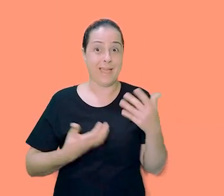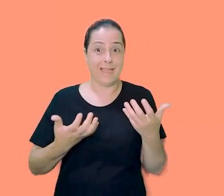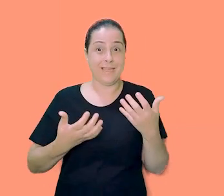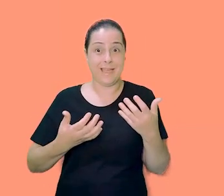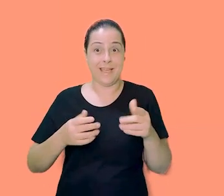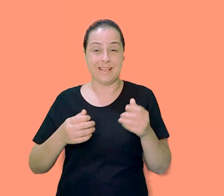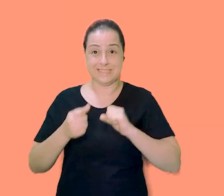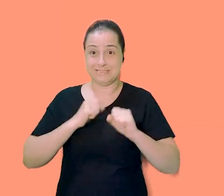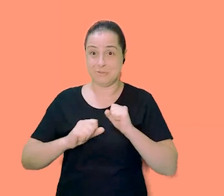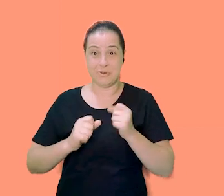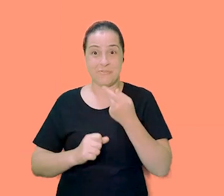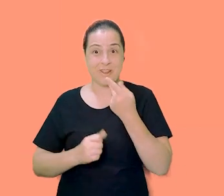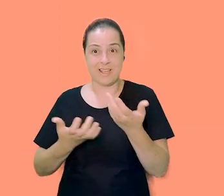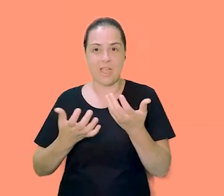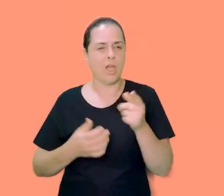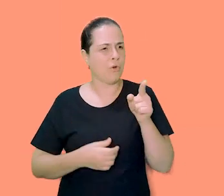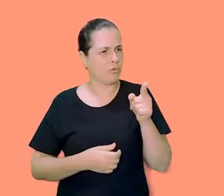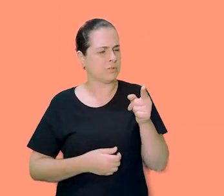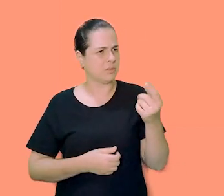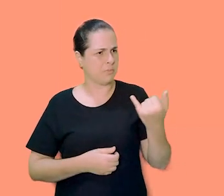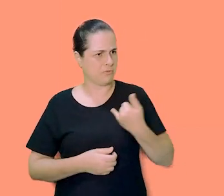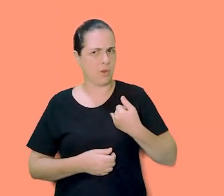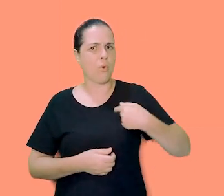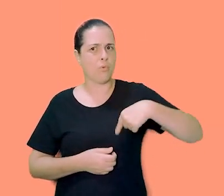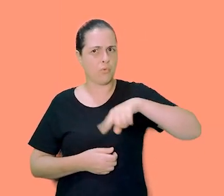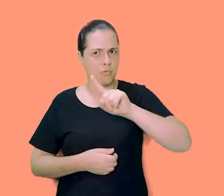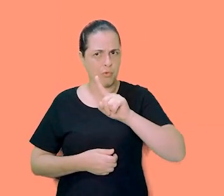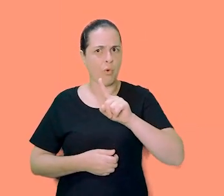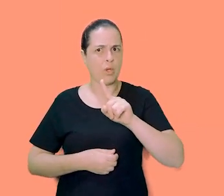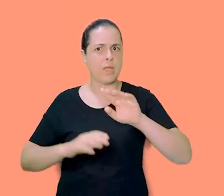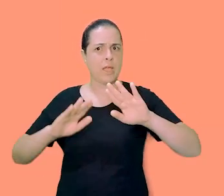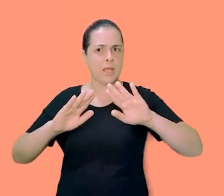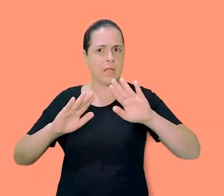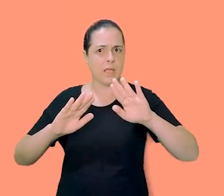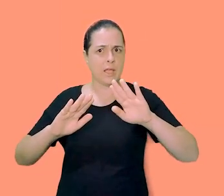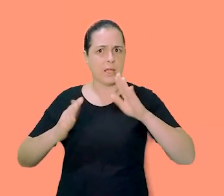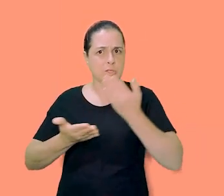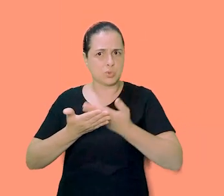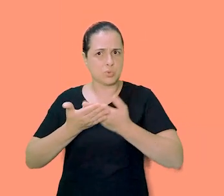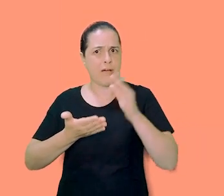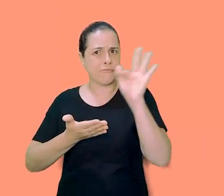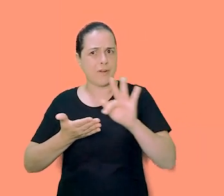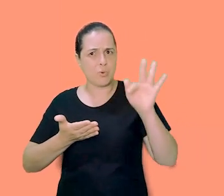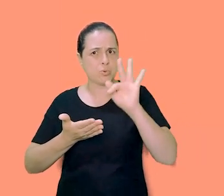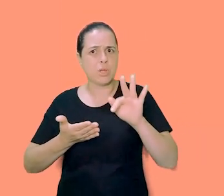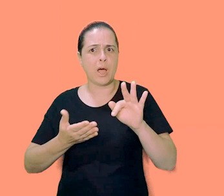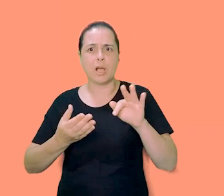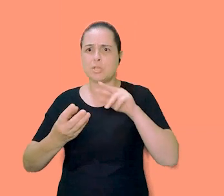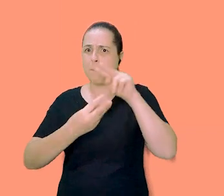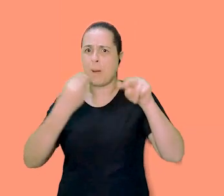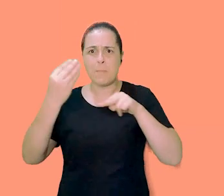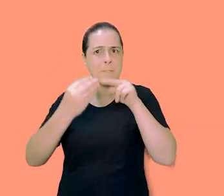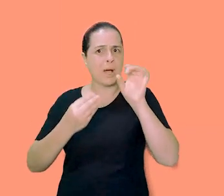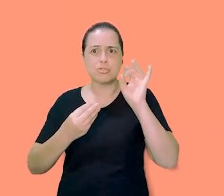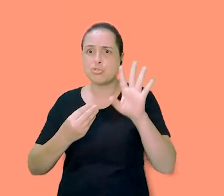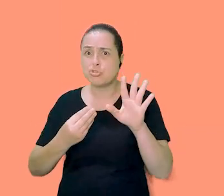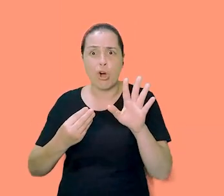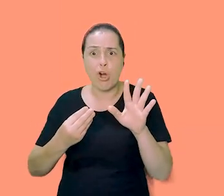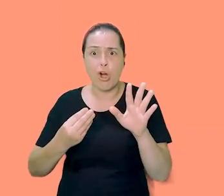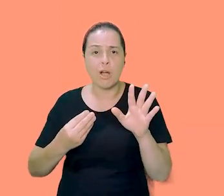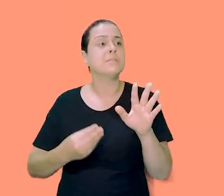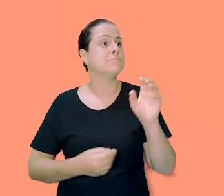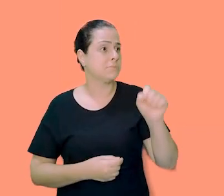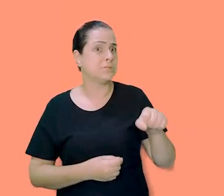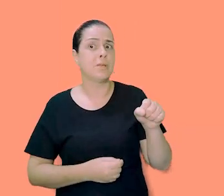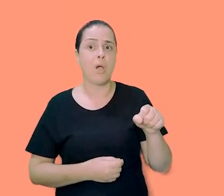que eu fiquei passada, que você foi até a faculdade só com leitura labial, tipo... Sim. Mano, eu não sabia que isso era possível. Que